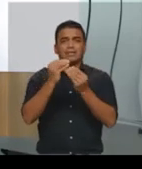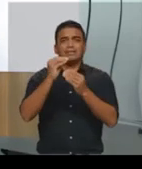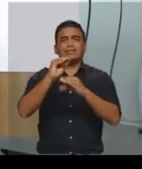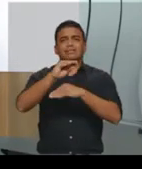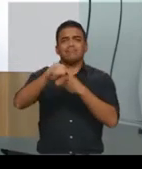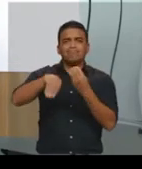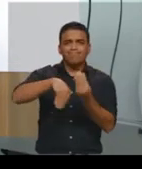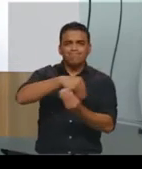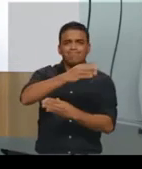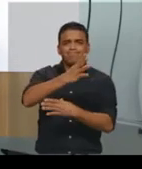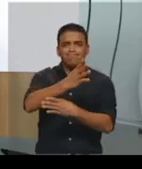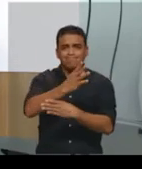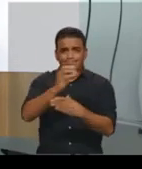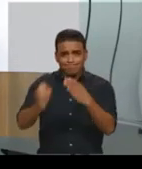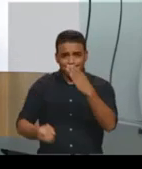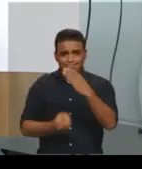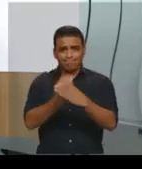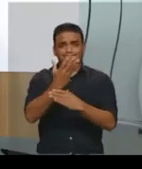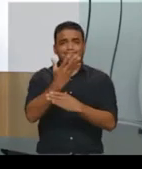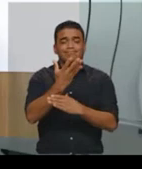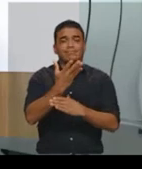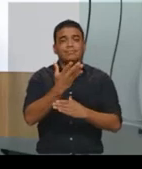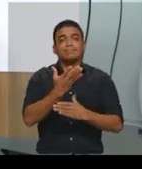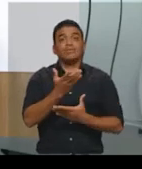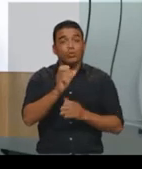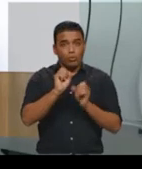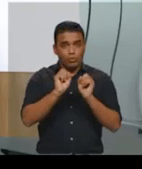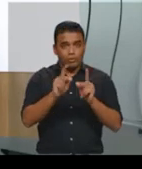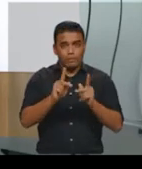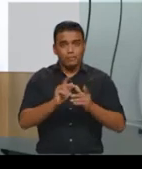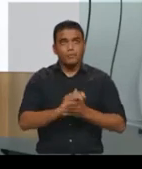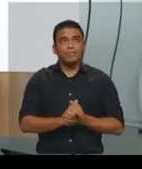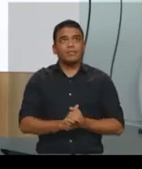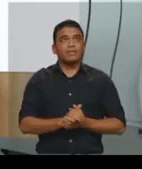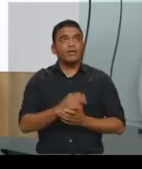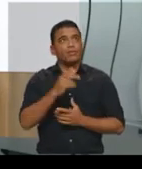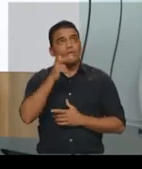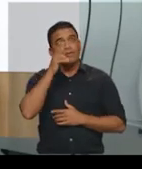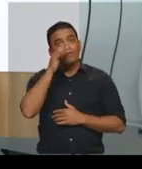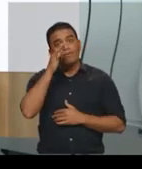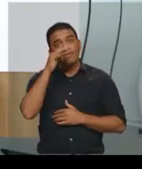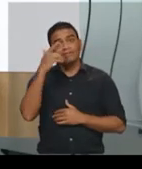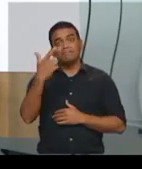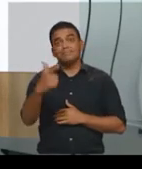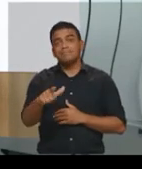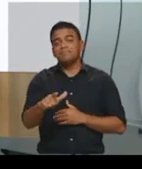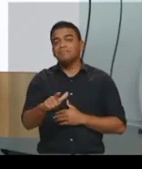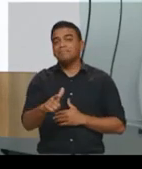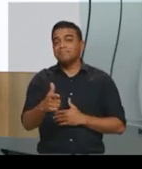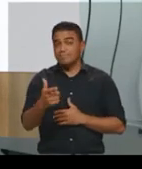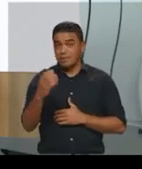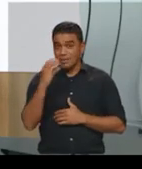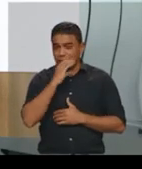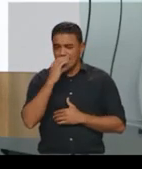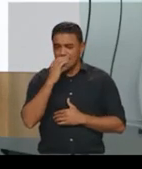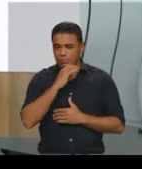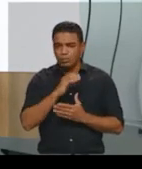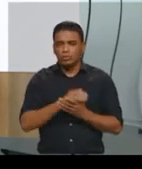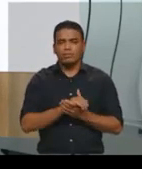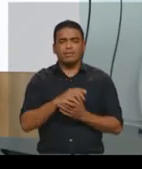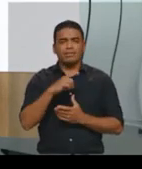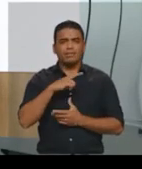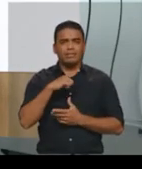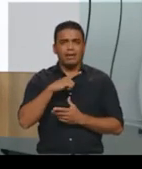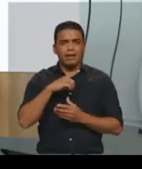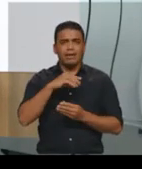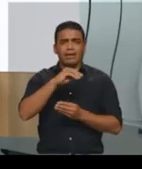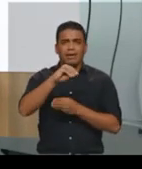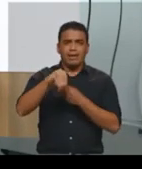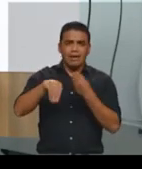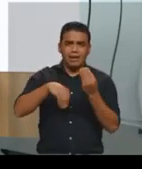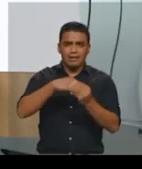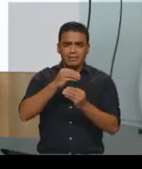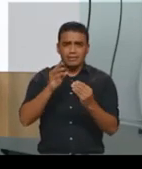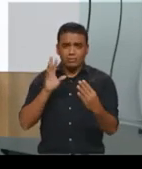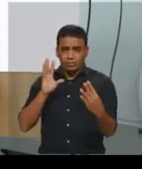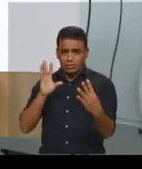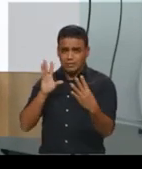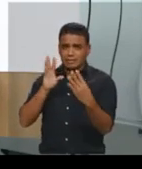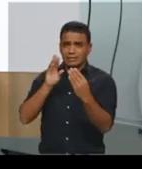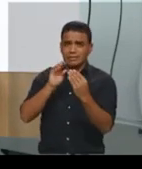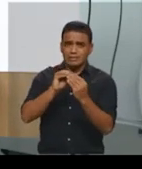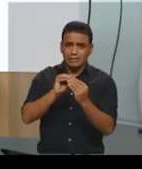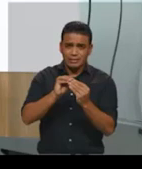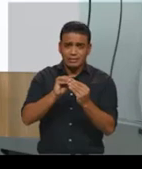ok? Então, para a gente poder revisar bem rapidamente, nós temos, então, reação de síntese, quando